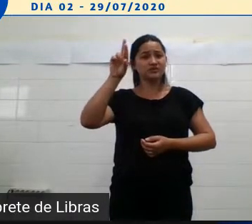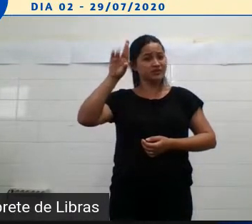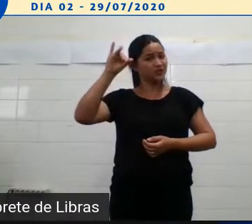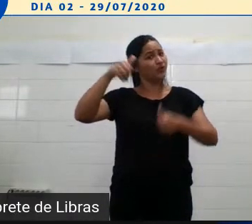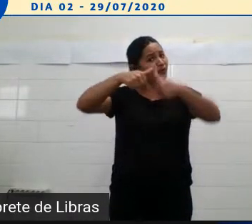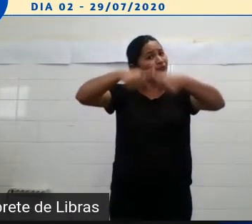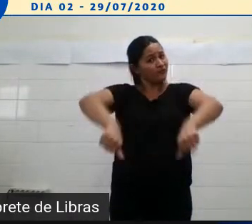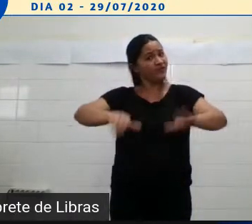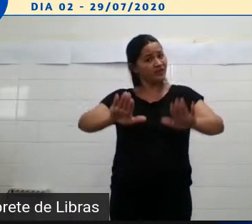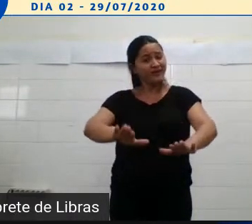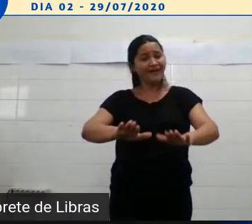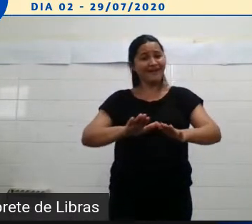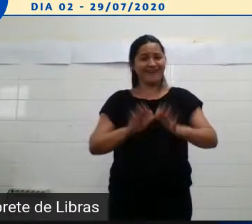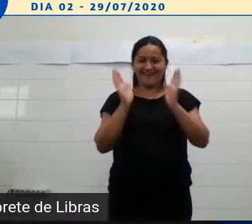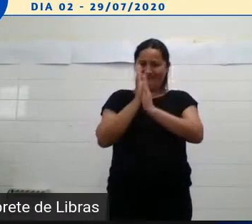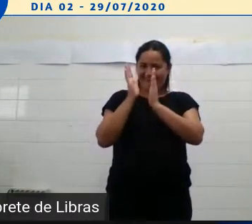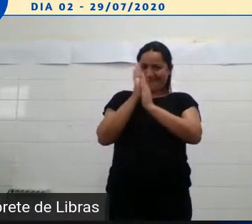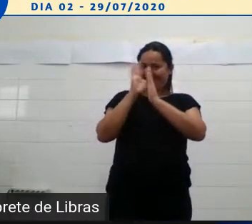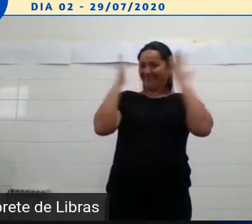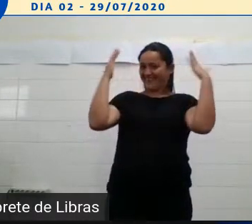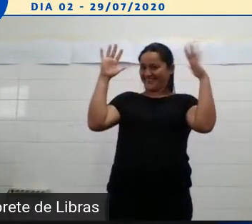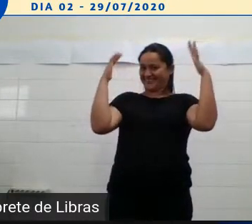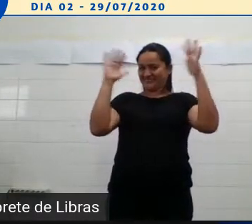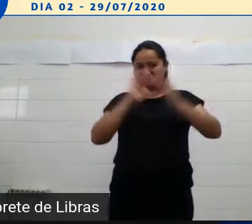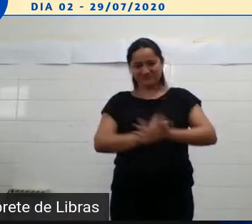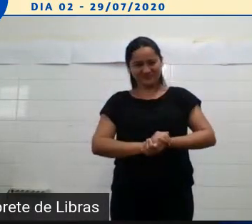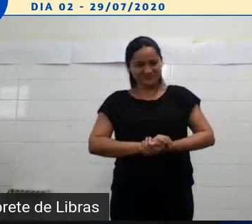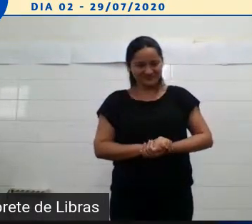Isso, ei.